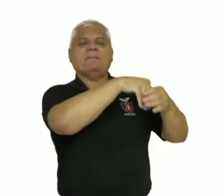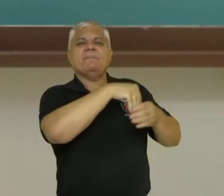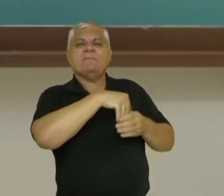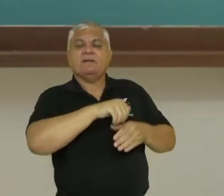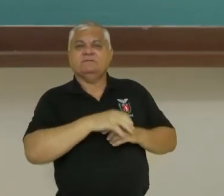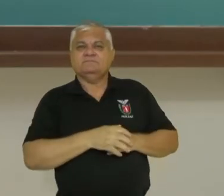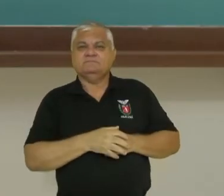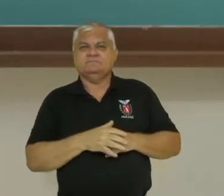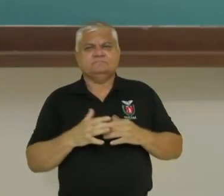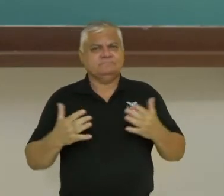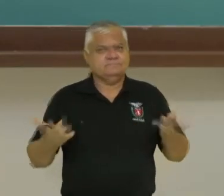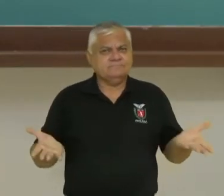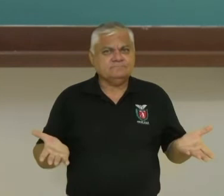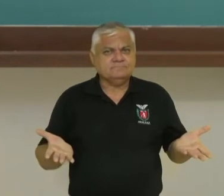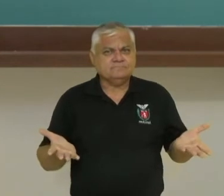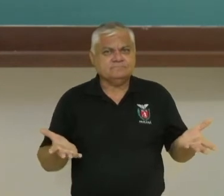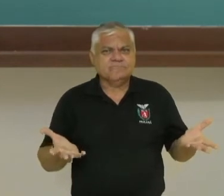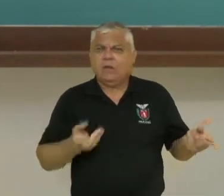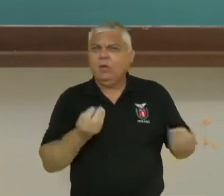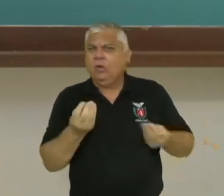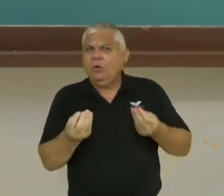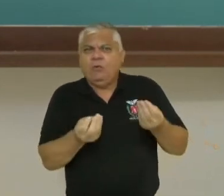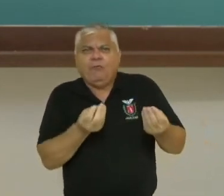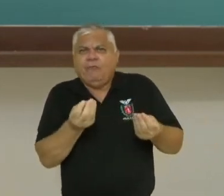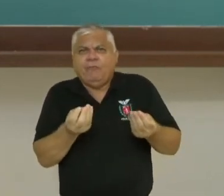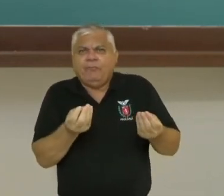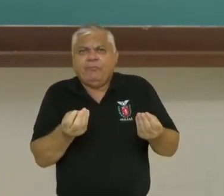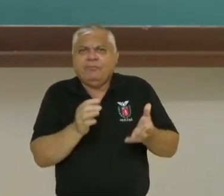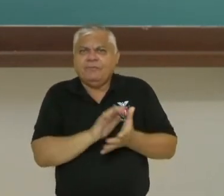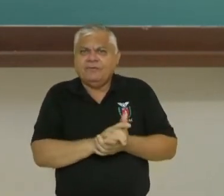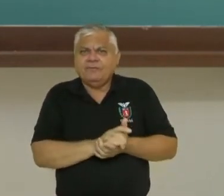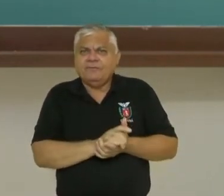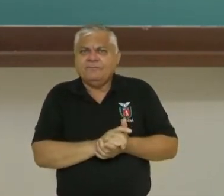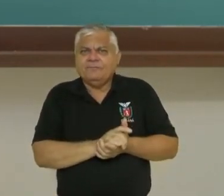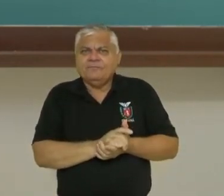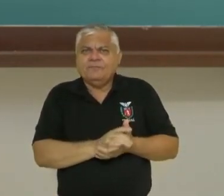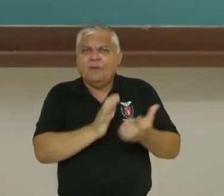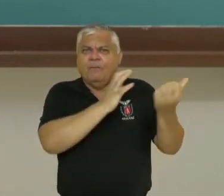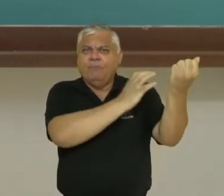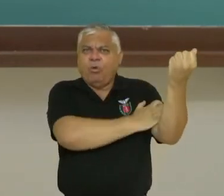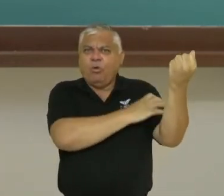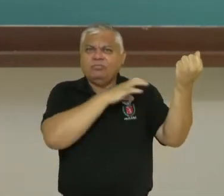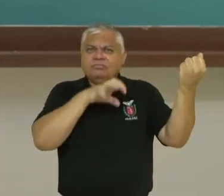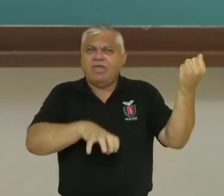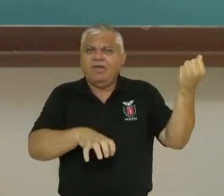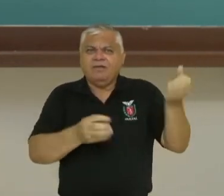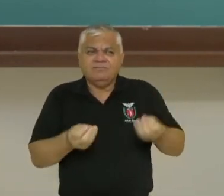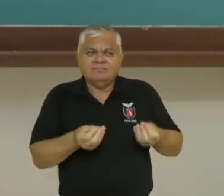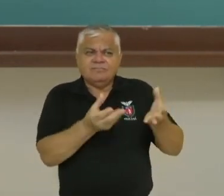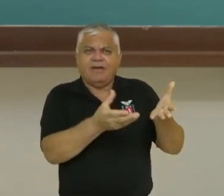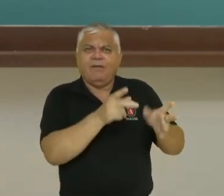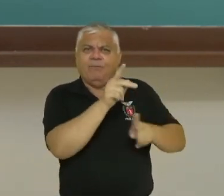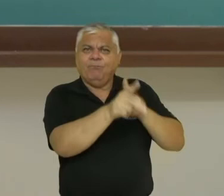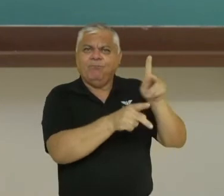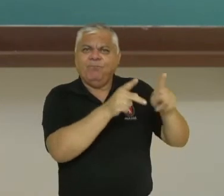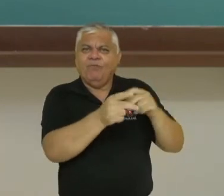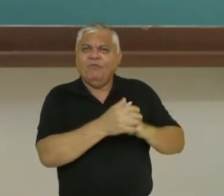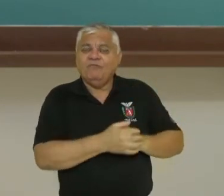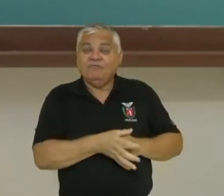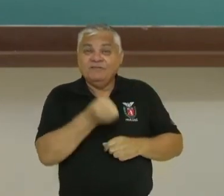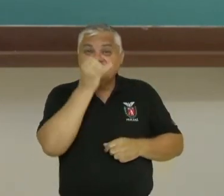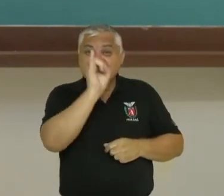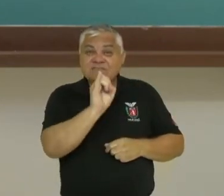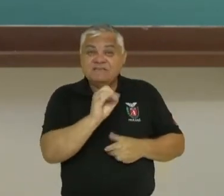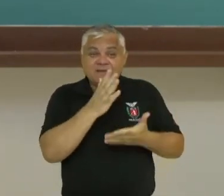grande questão. Como eu vou falar que o poder está de fato na mão do povo, se pelo